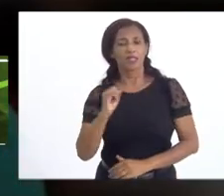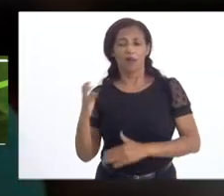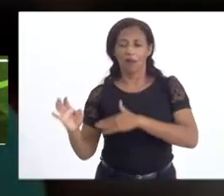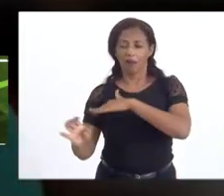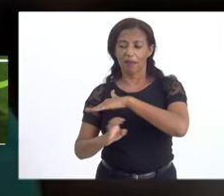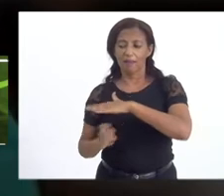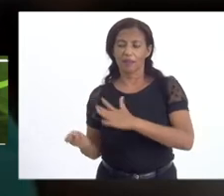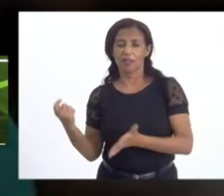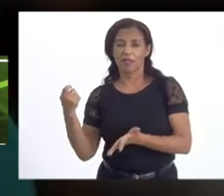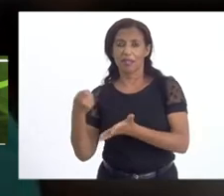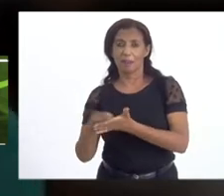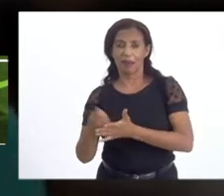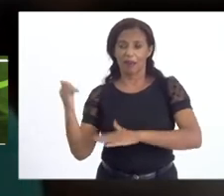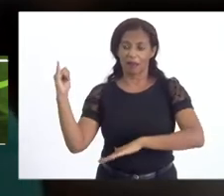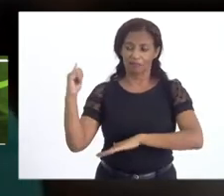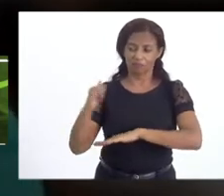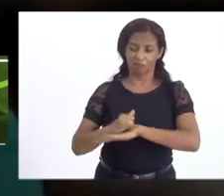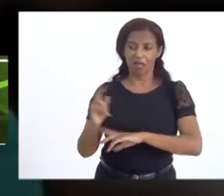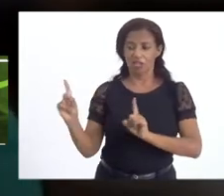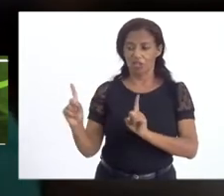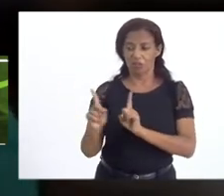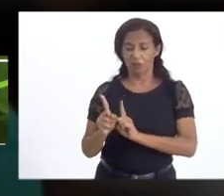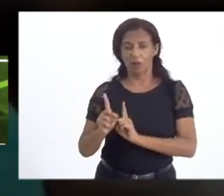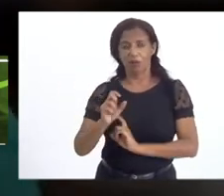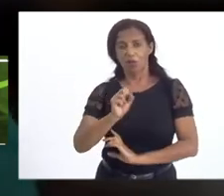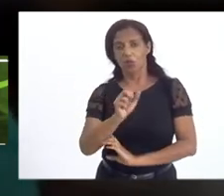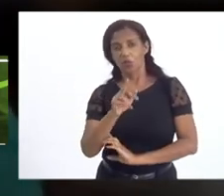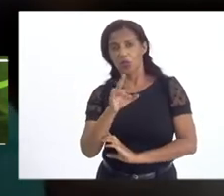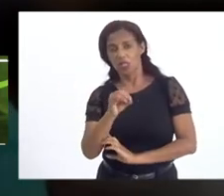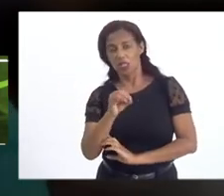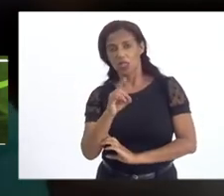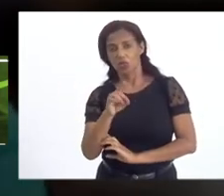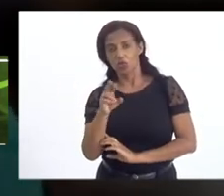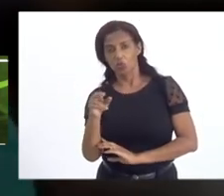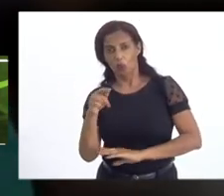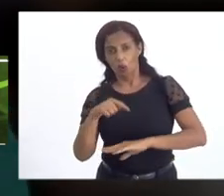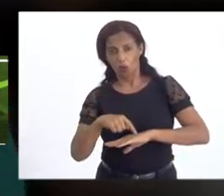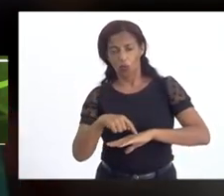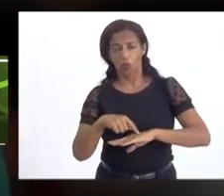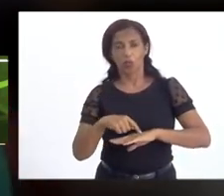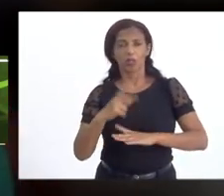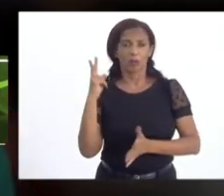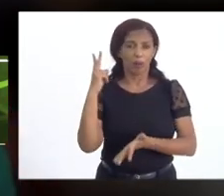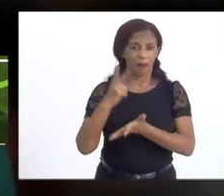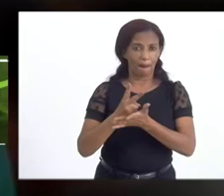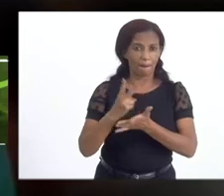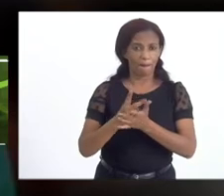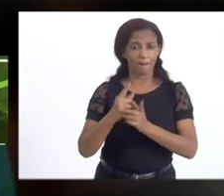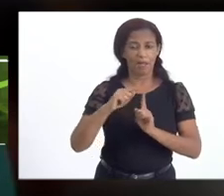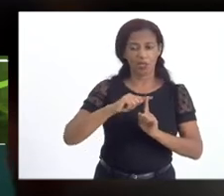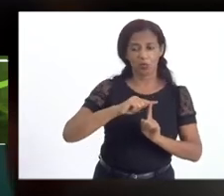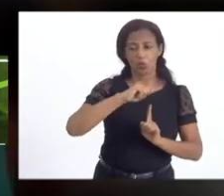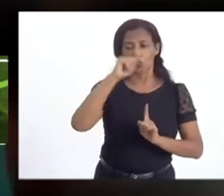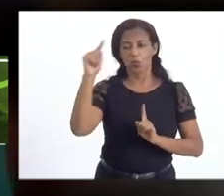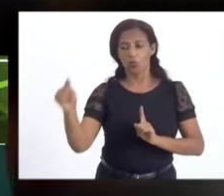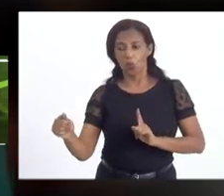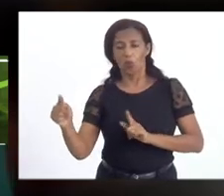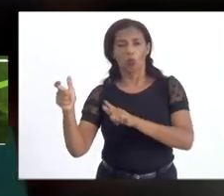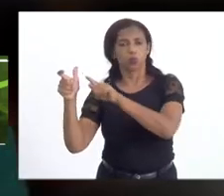a taxa de pouso, taxa de aproximação no Santos Dumont, depois pagar as mesmas taxas para o DSE